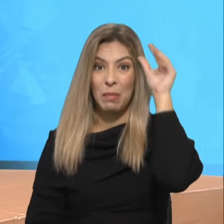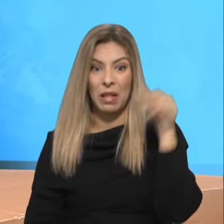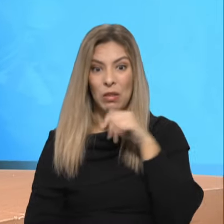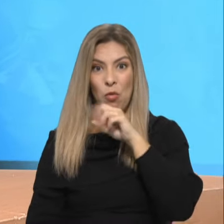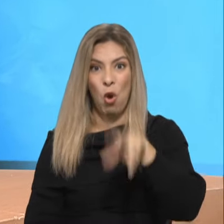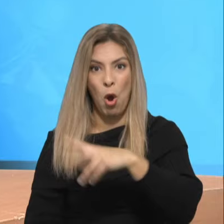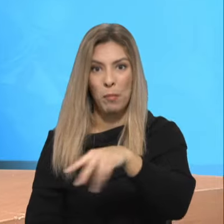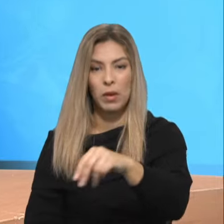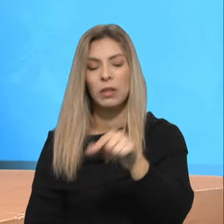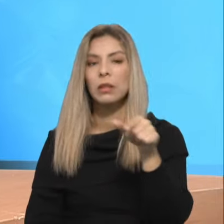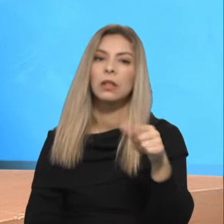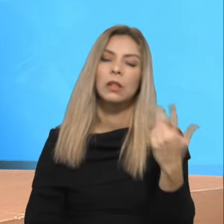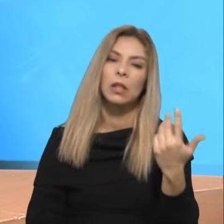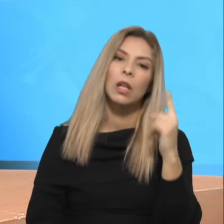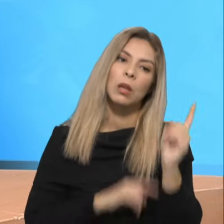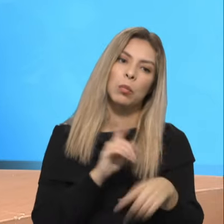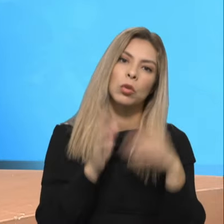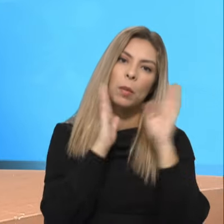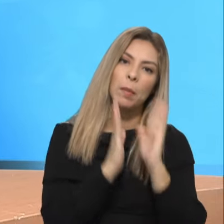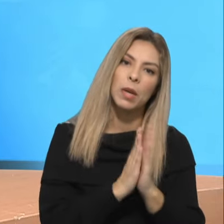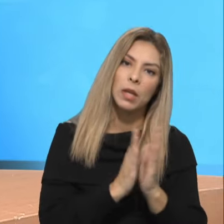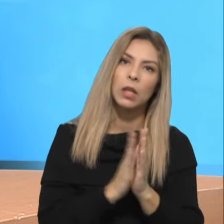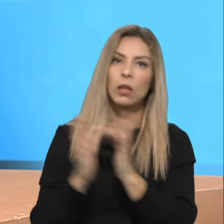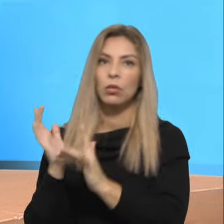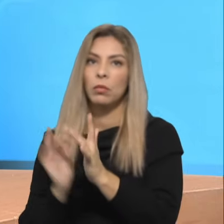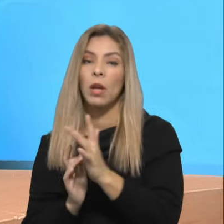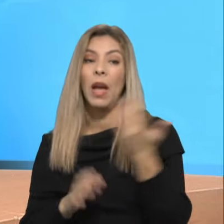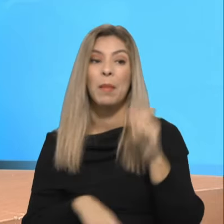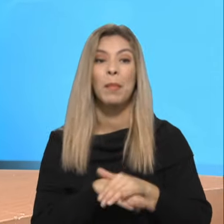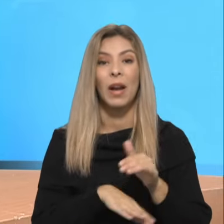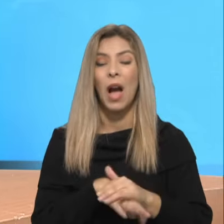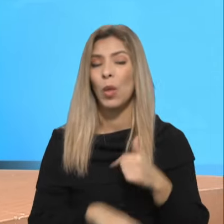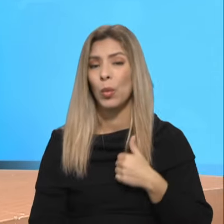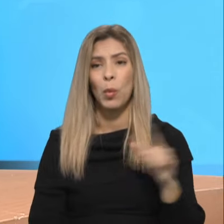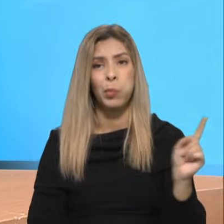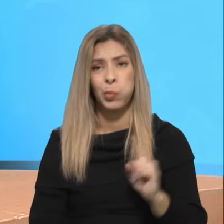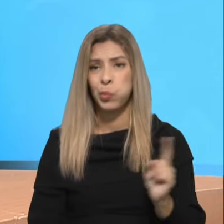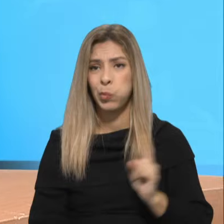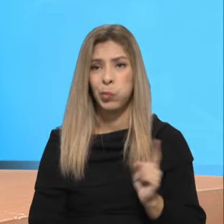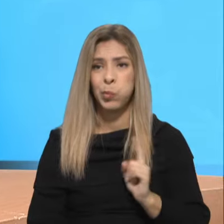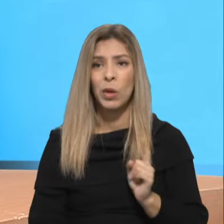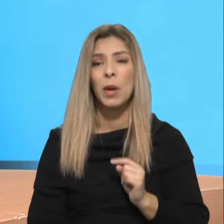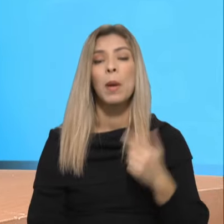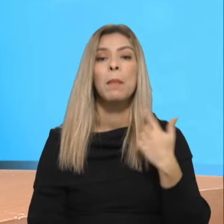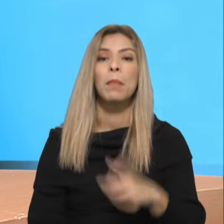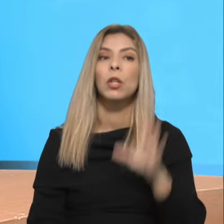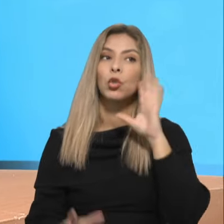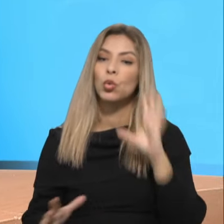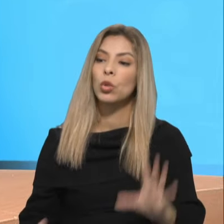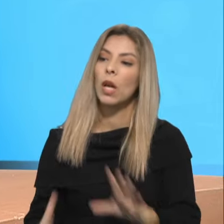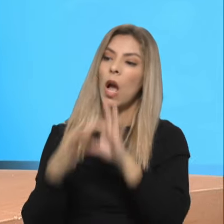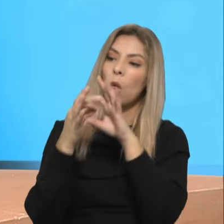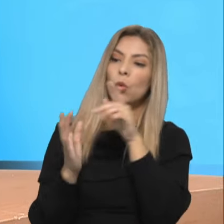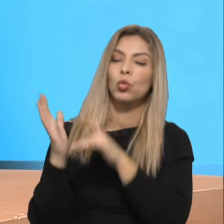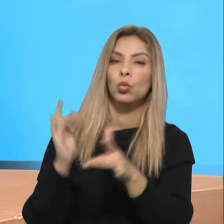será o papel de Maria e de Cristo. Ela é aquela em que o pecado não venceu, desde a primeira hora, e é aquela que depois, na ligação com Cristo, acaba